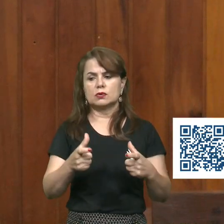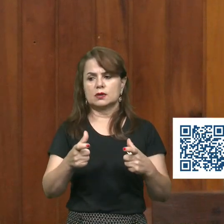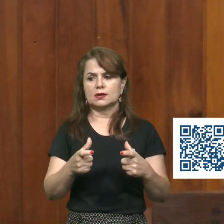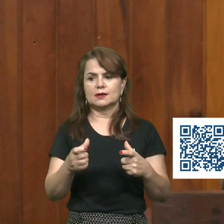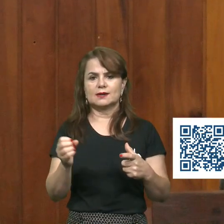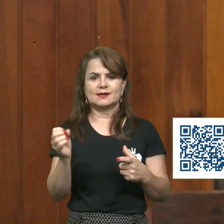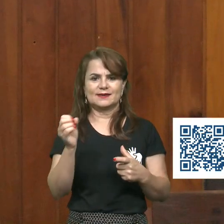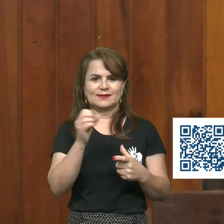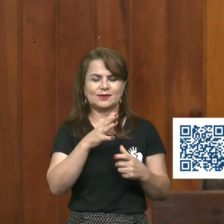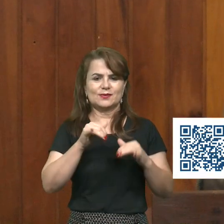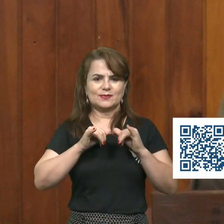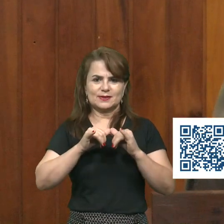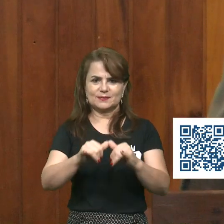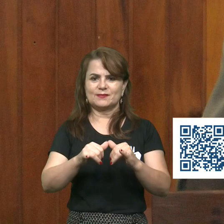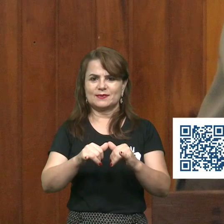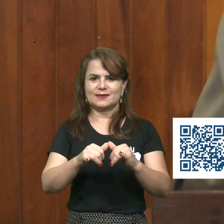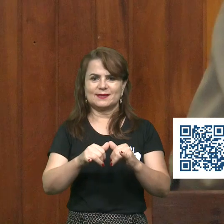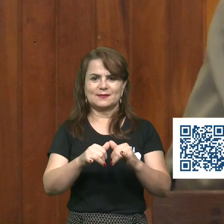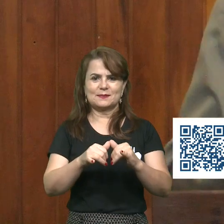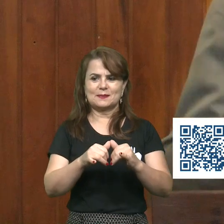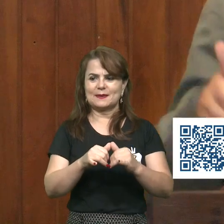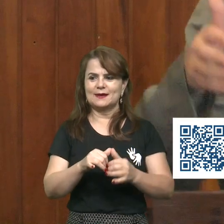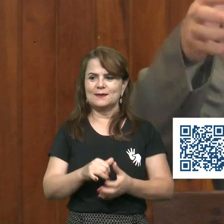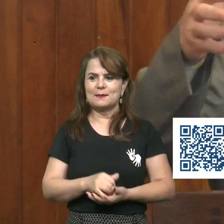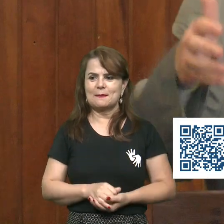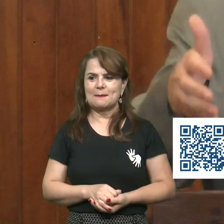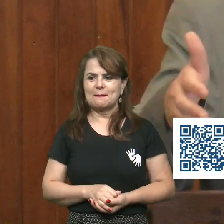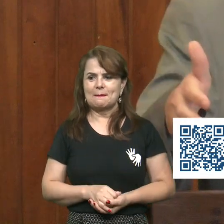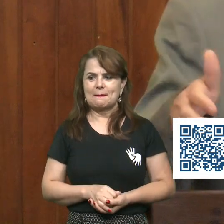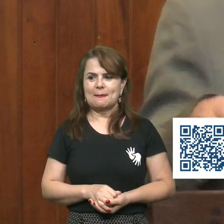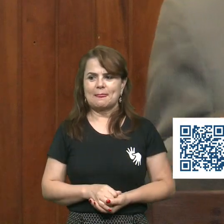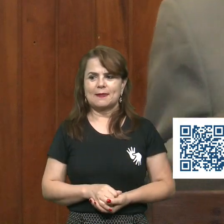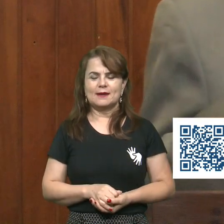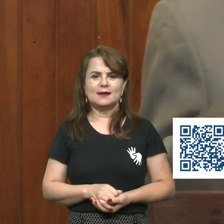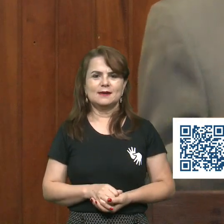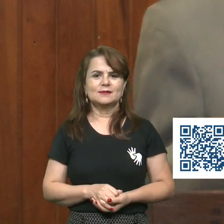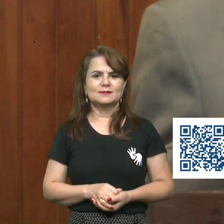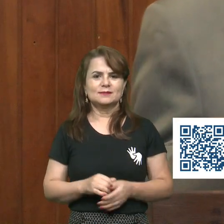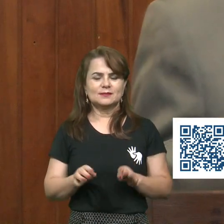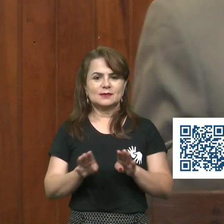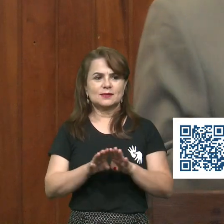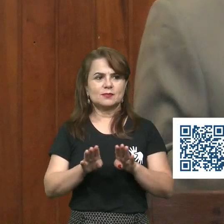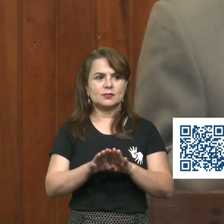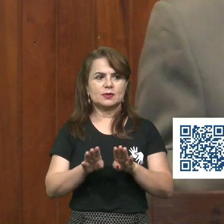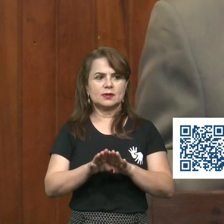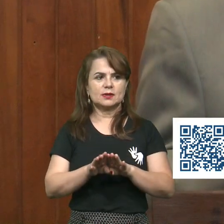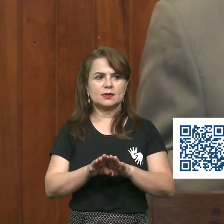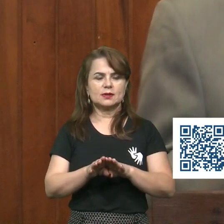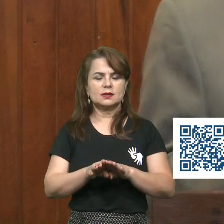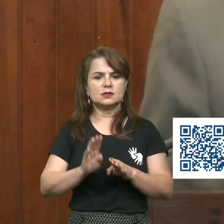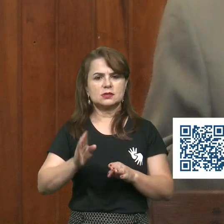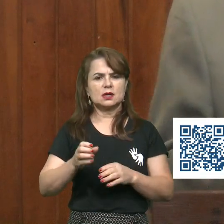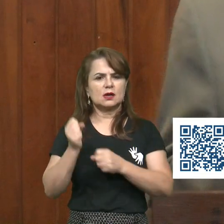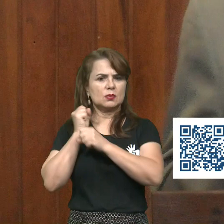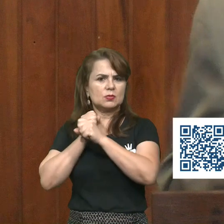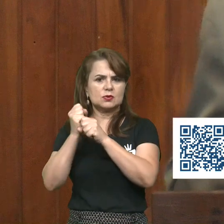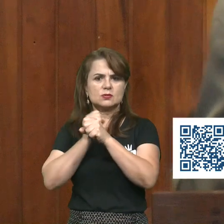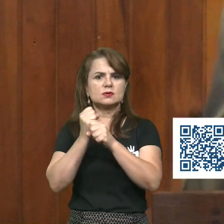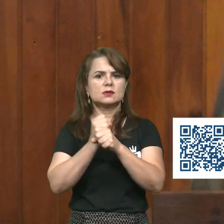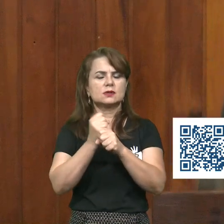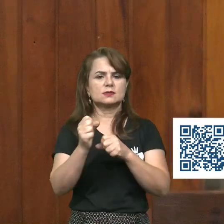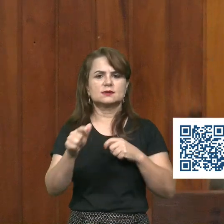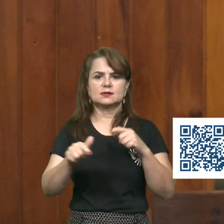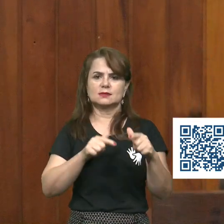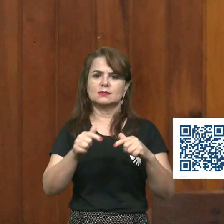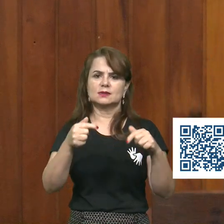Ataca Varejo, a exemplo do Spani, do Atacadão, que já atuam há muitos anos e com êxito na